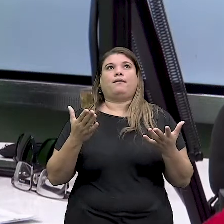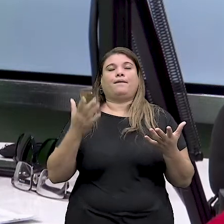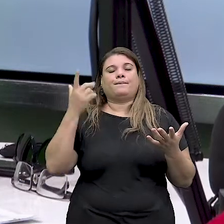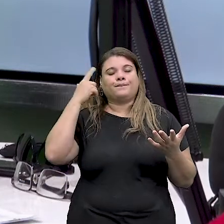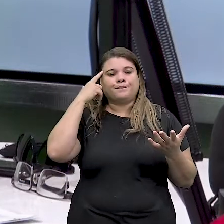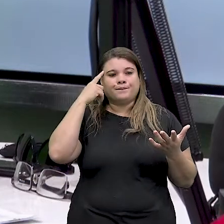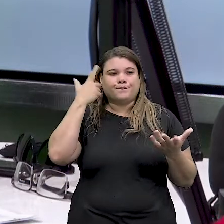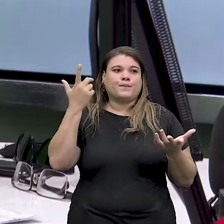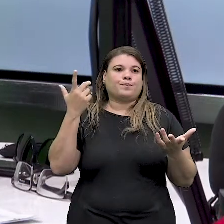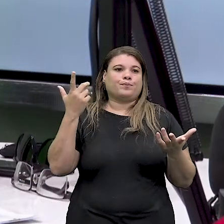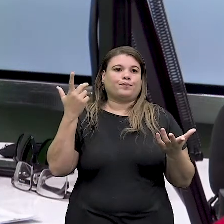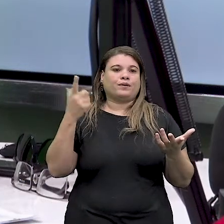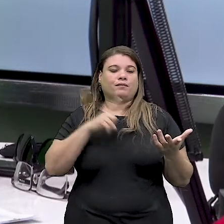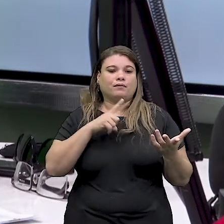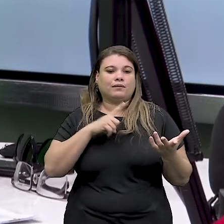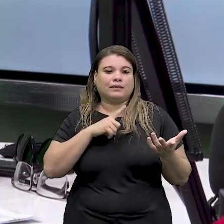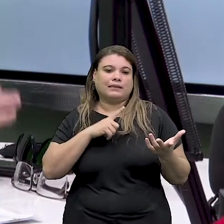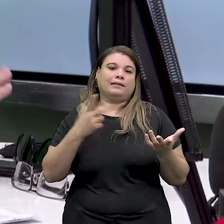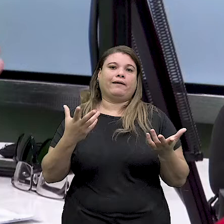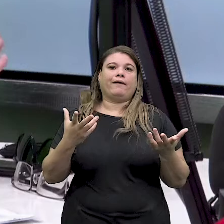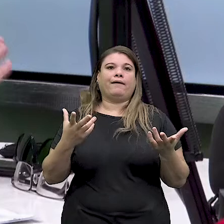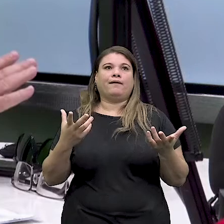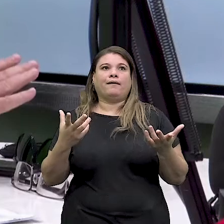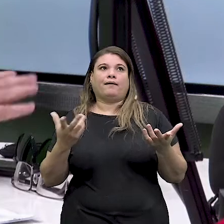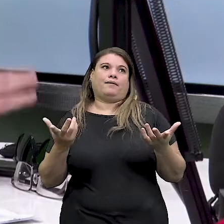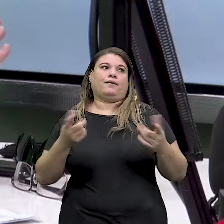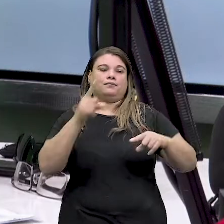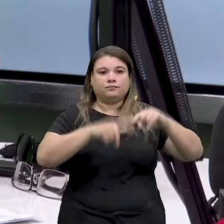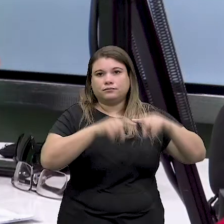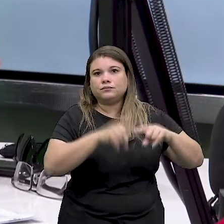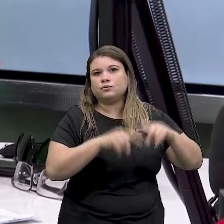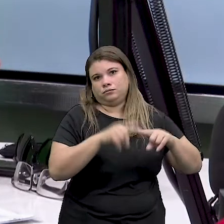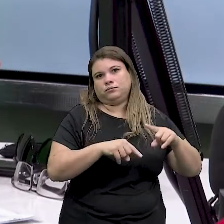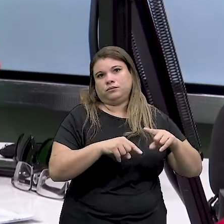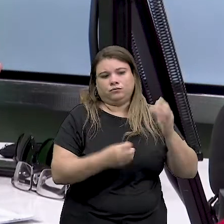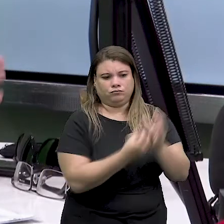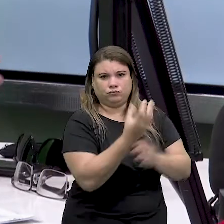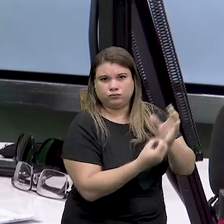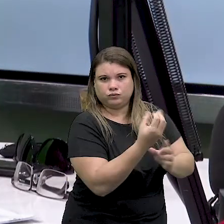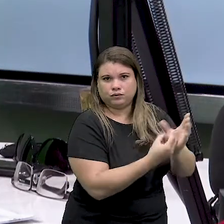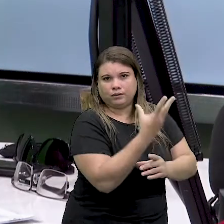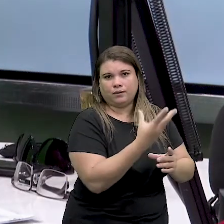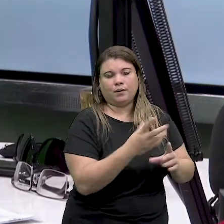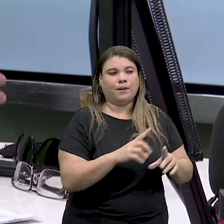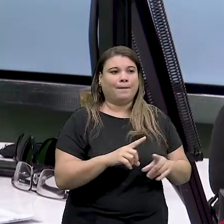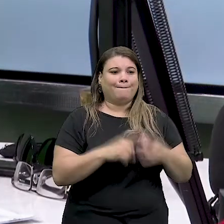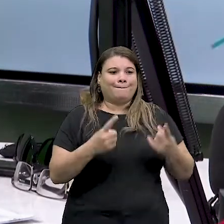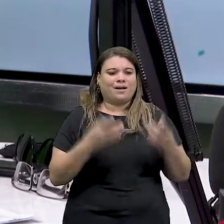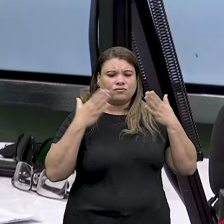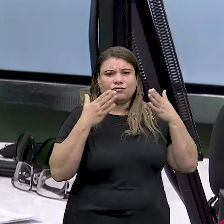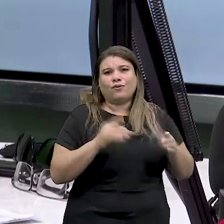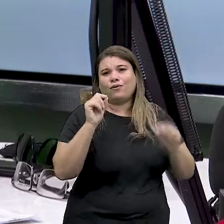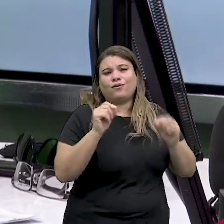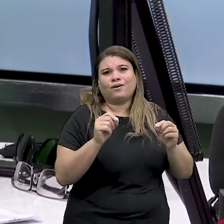quando um produto ele é programado para poder virar lixo em pouco tempo. Perecível, não? Não, eu esqueci, daqui a pouco